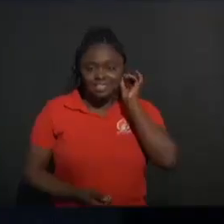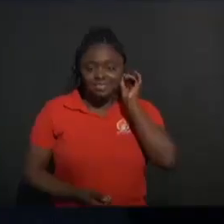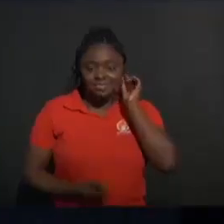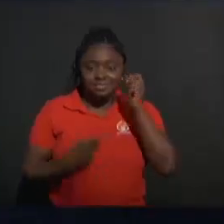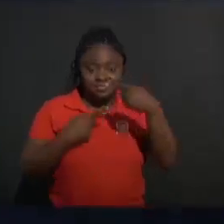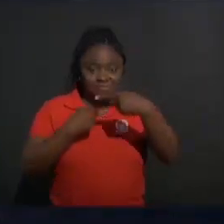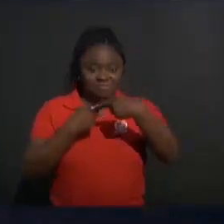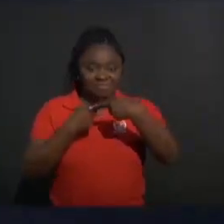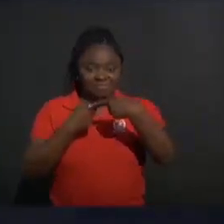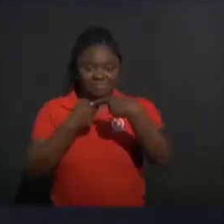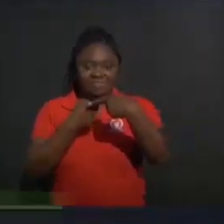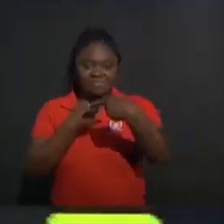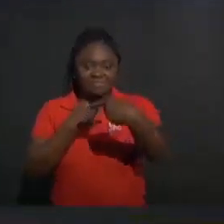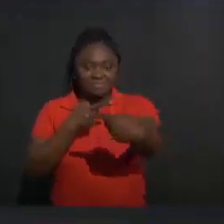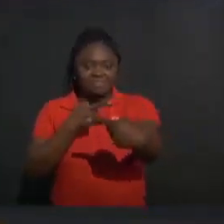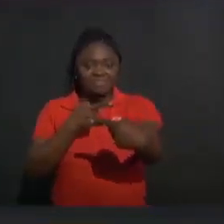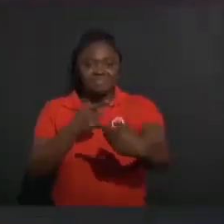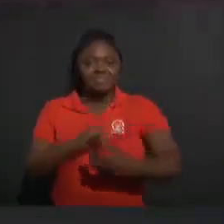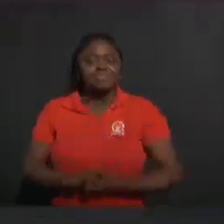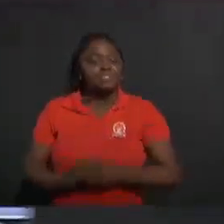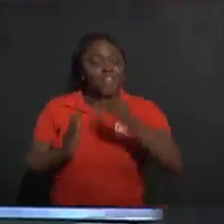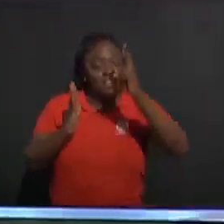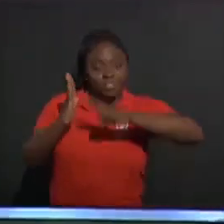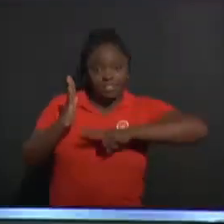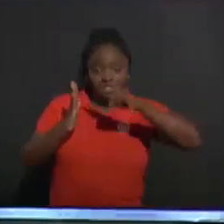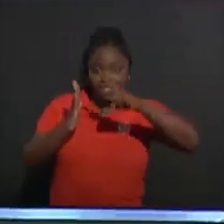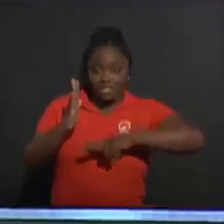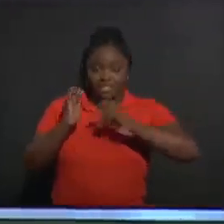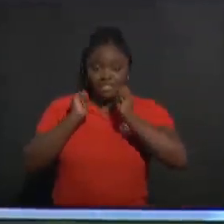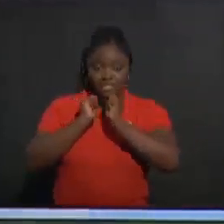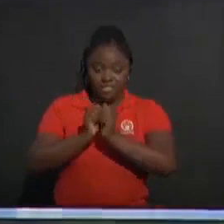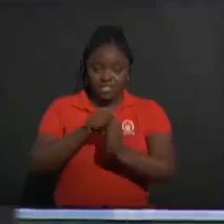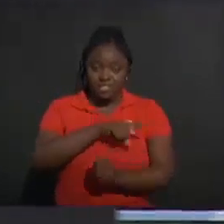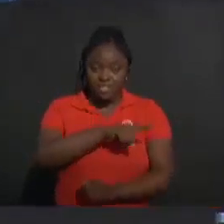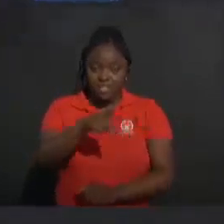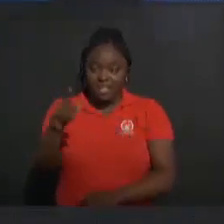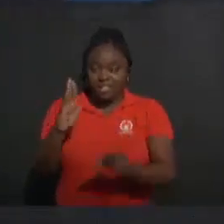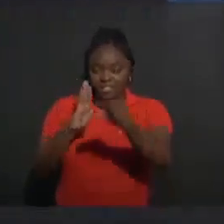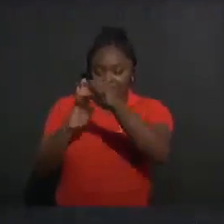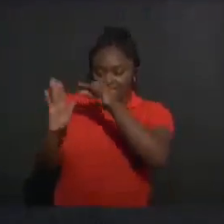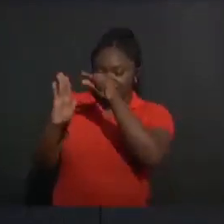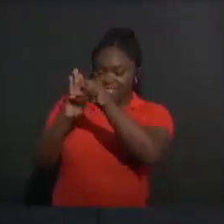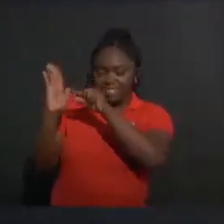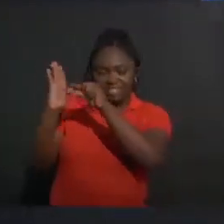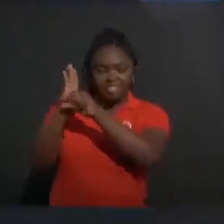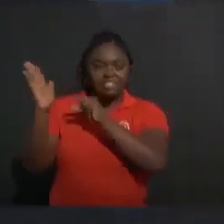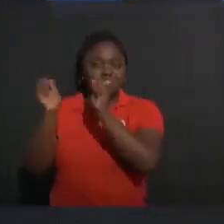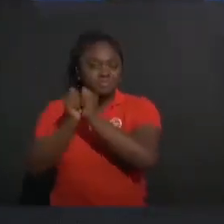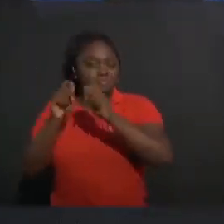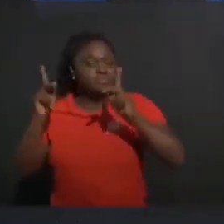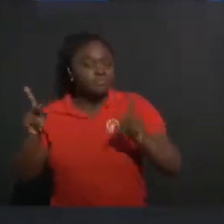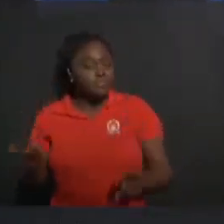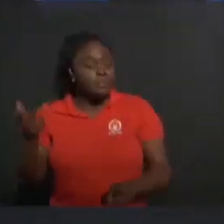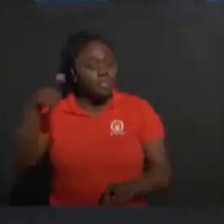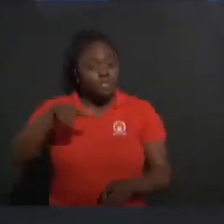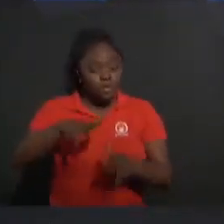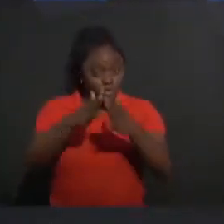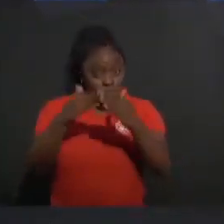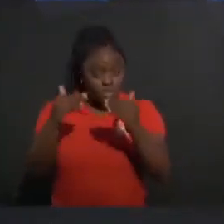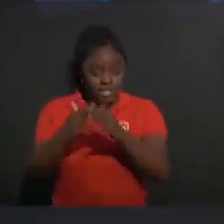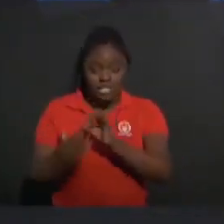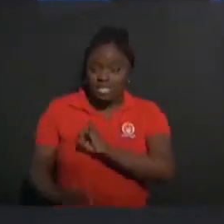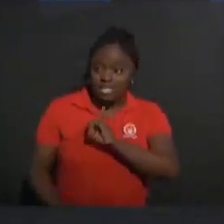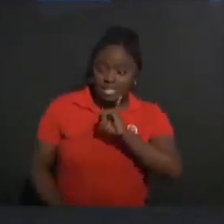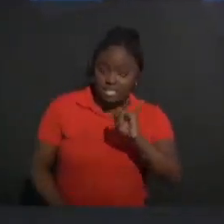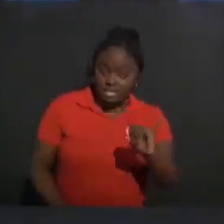Semana que vem eu vou ler com você vários versos do Apocalipse, e eu vou pedir de novo: se você